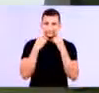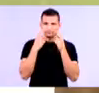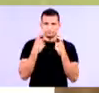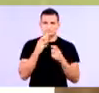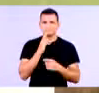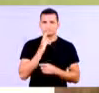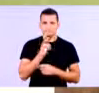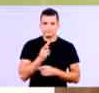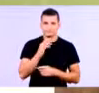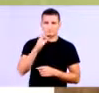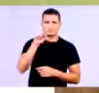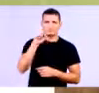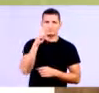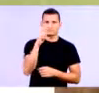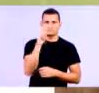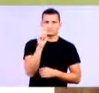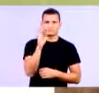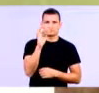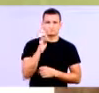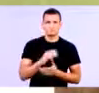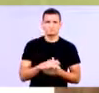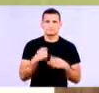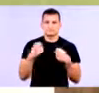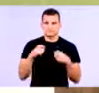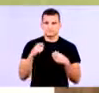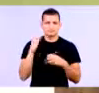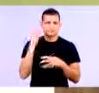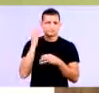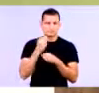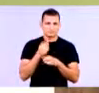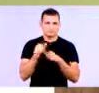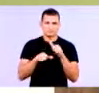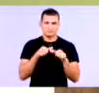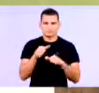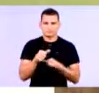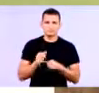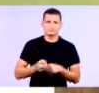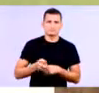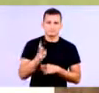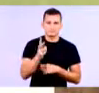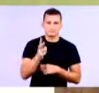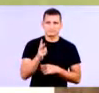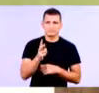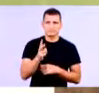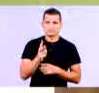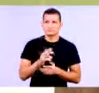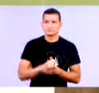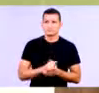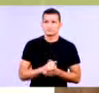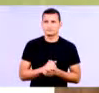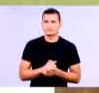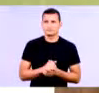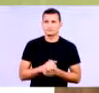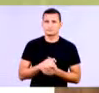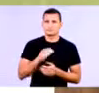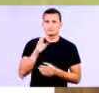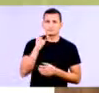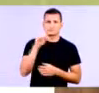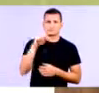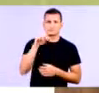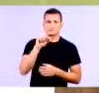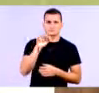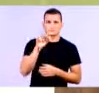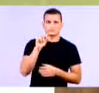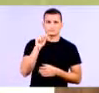nosso chat, né? Que, bem assim, deve ser revisada e atualizada constantemente. Aparentemente, esse constantemente ficou